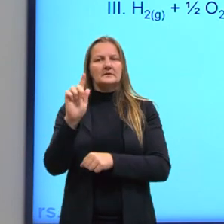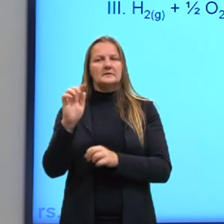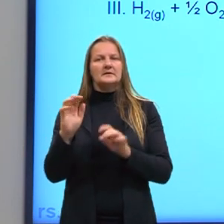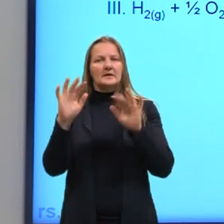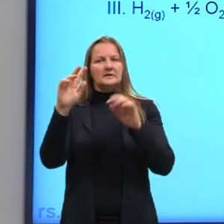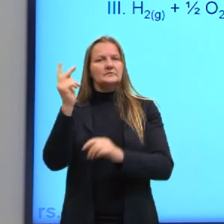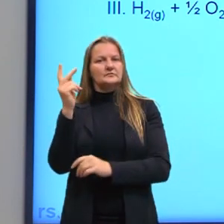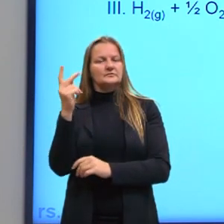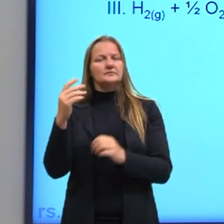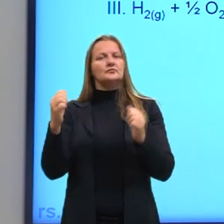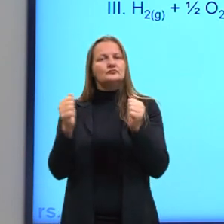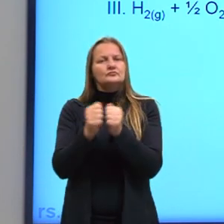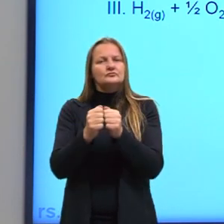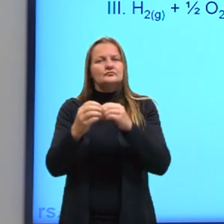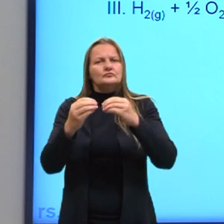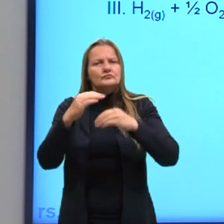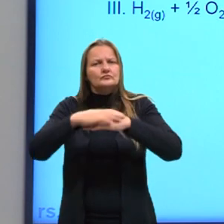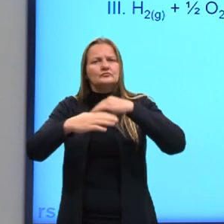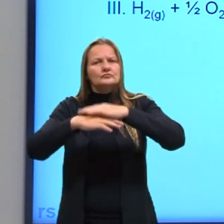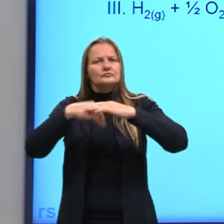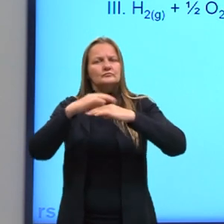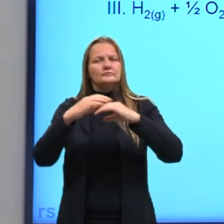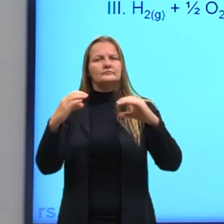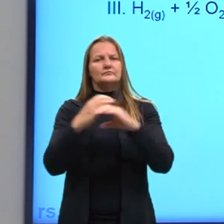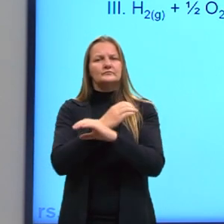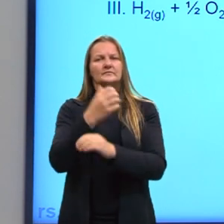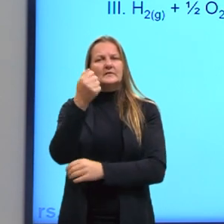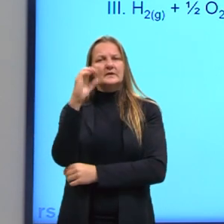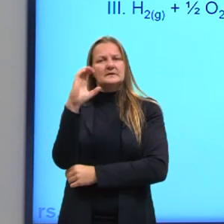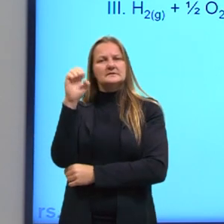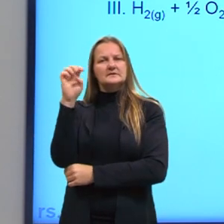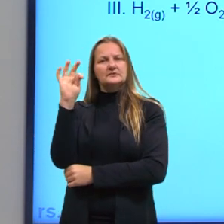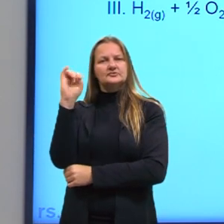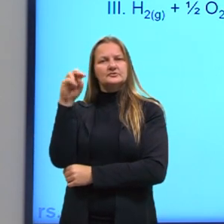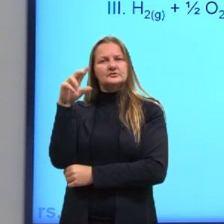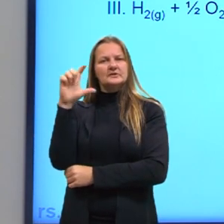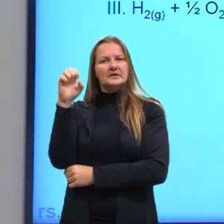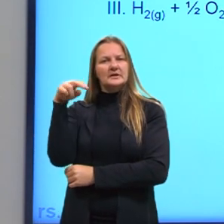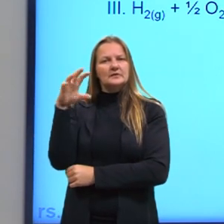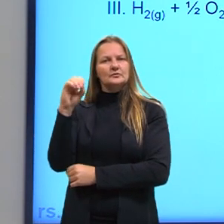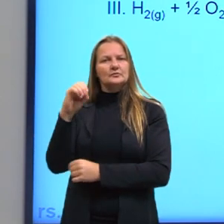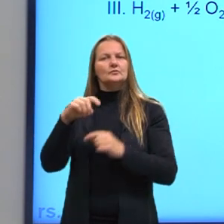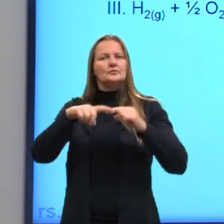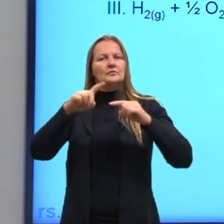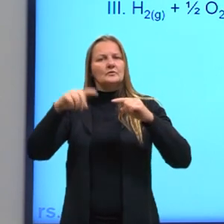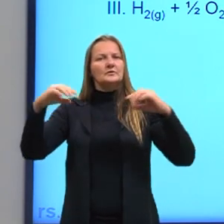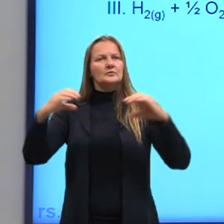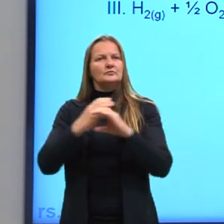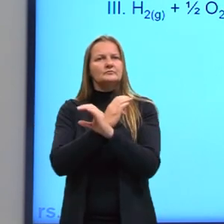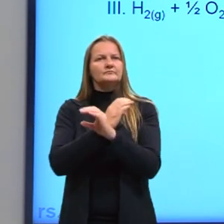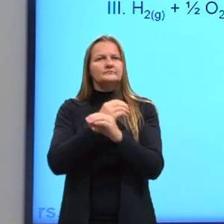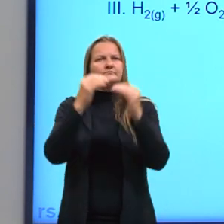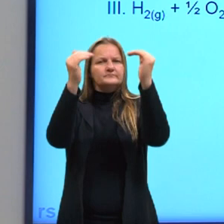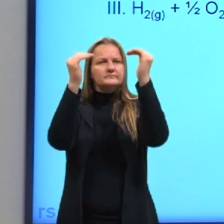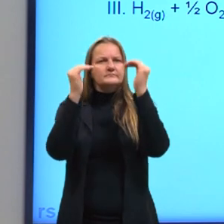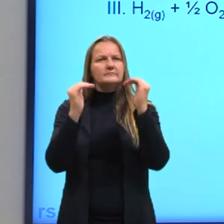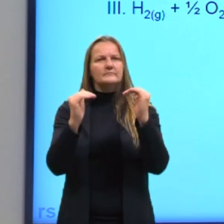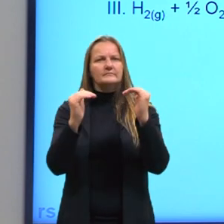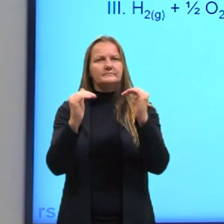hidrogênio eu forma então uma de acetileno Qual é a sua variação de entalpia Então